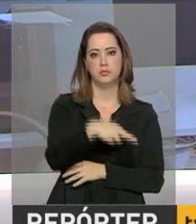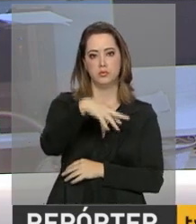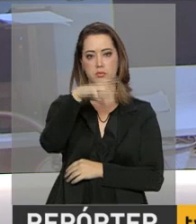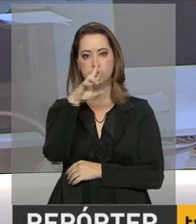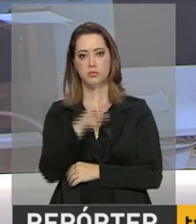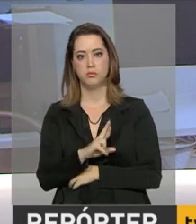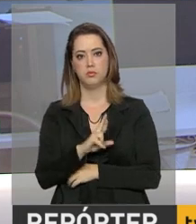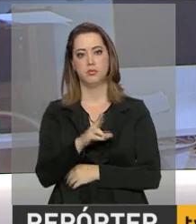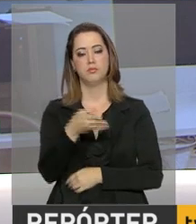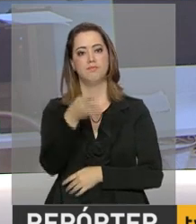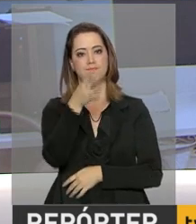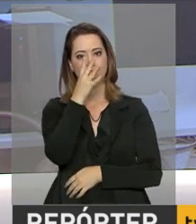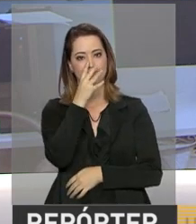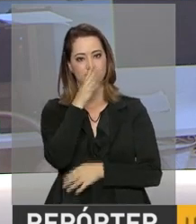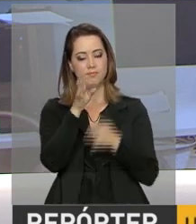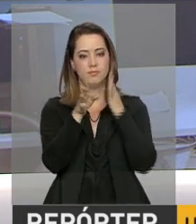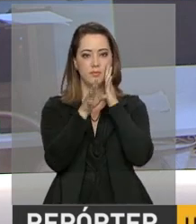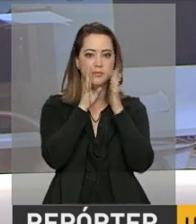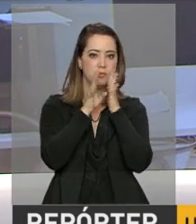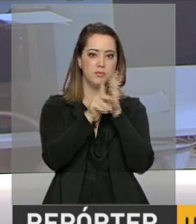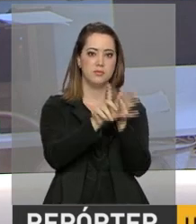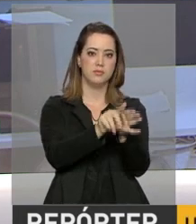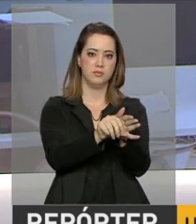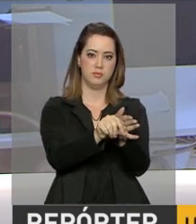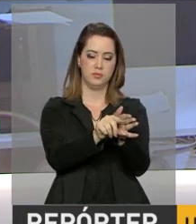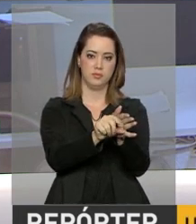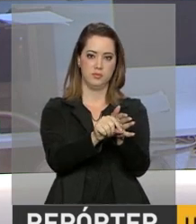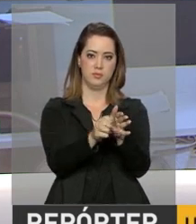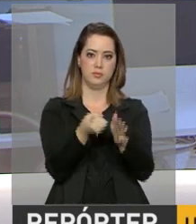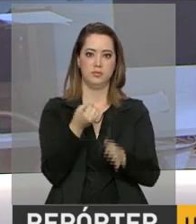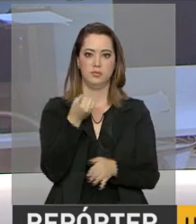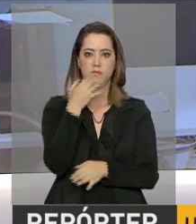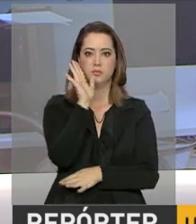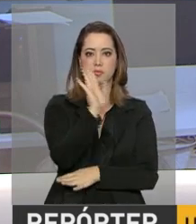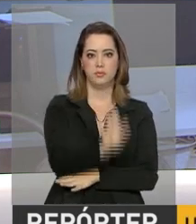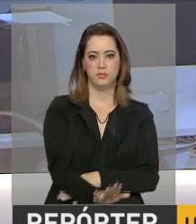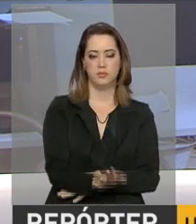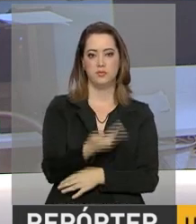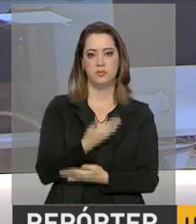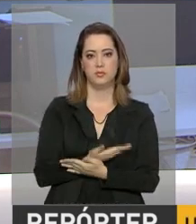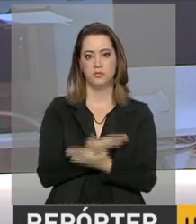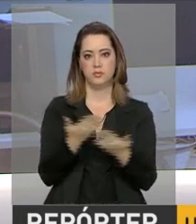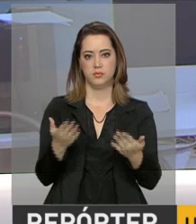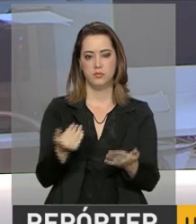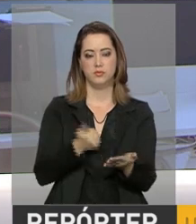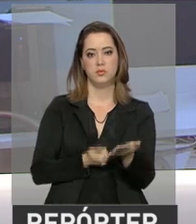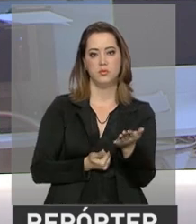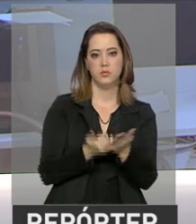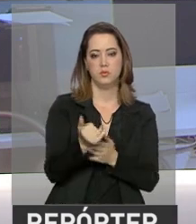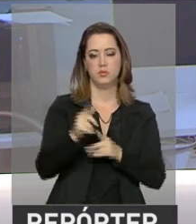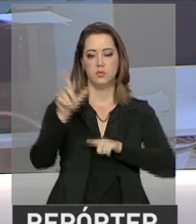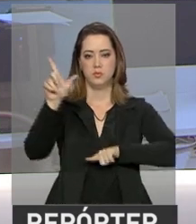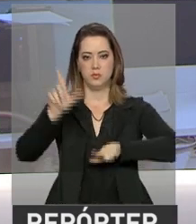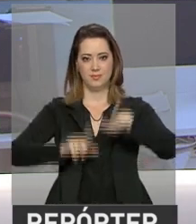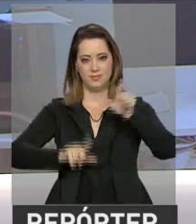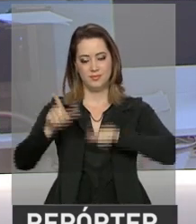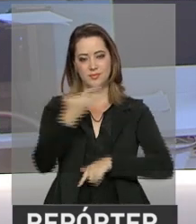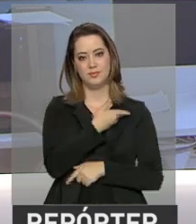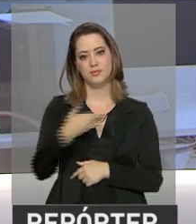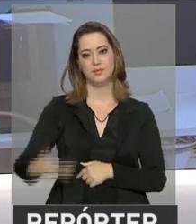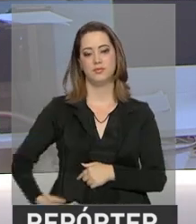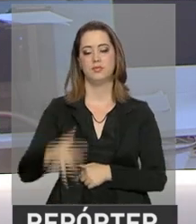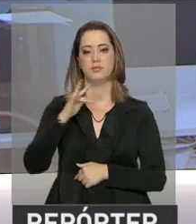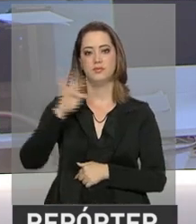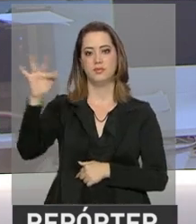do repórter NBR acompanhe também as novidades em nossas redes sociais Uma boa tarde para você continue com a gente na NBR a